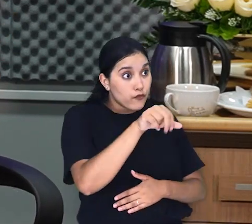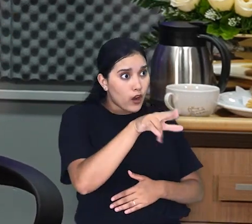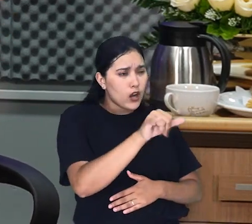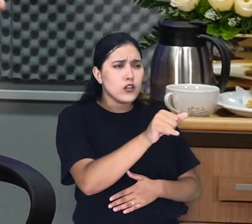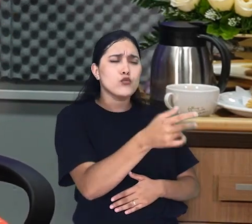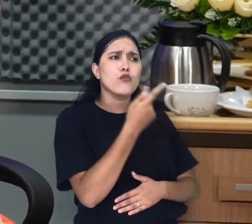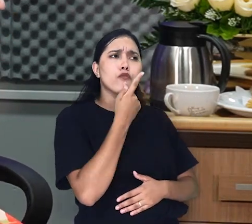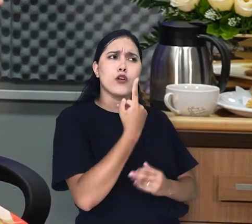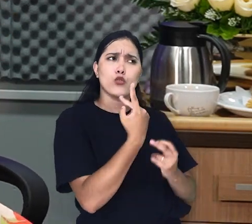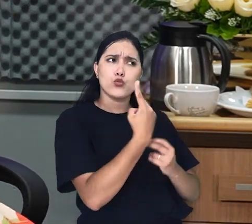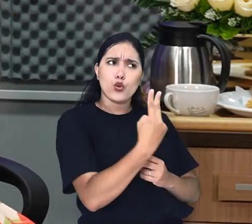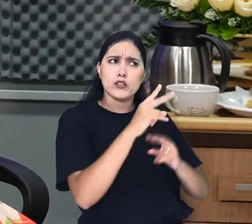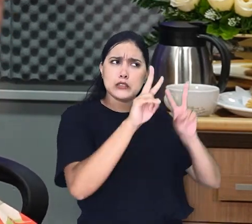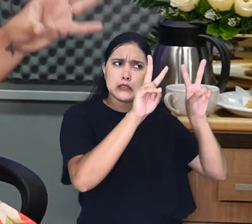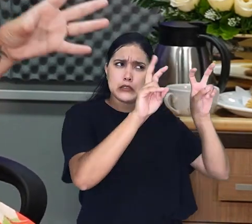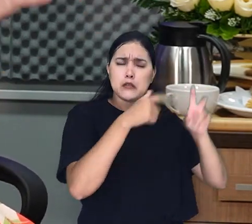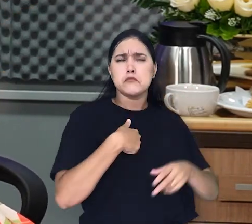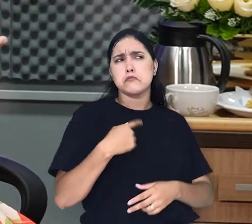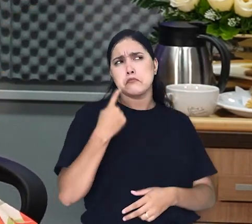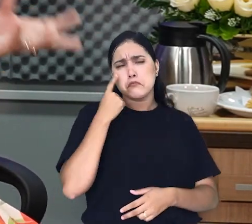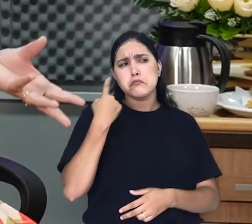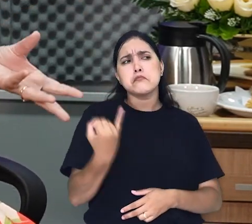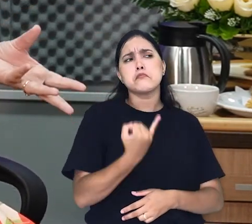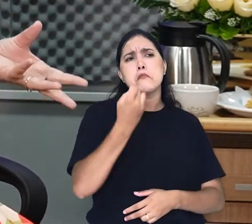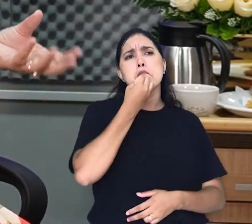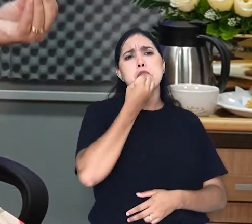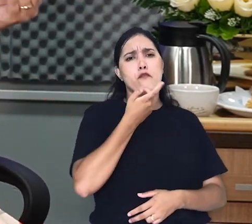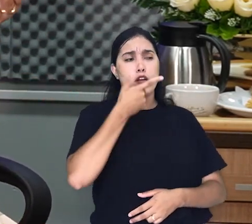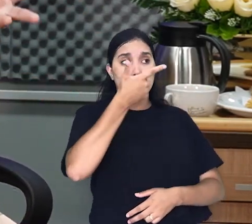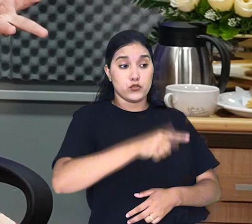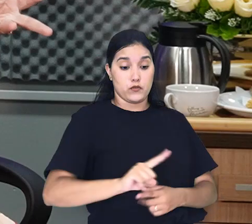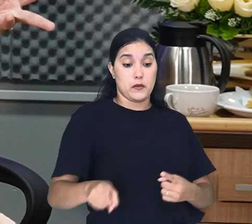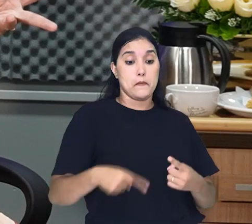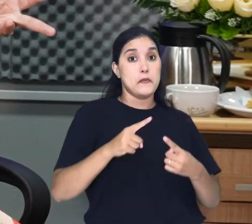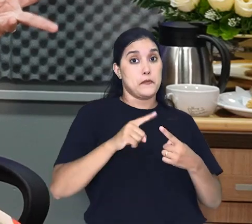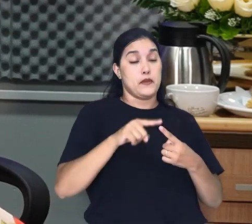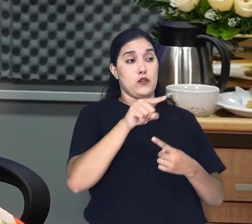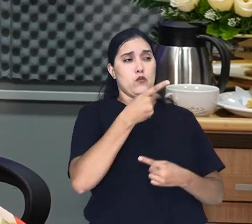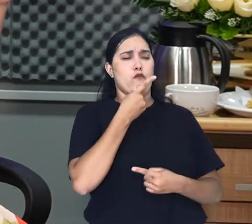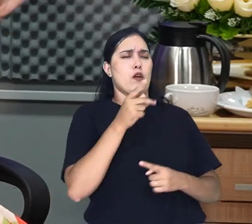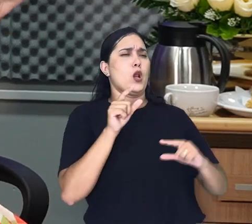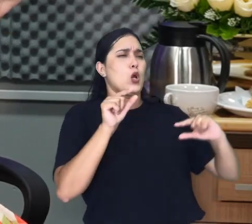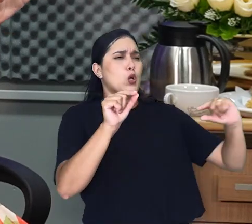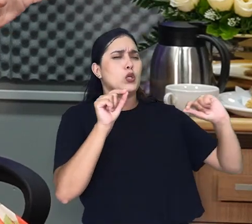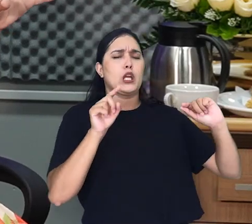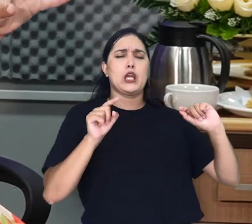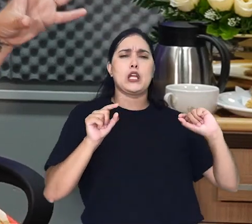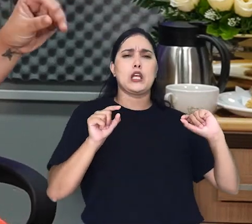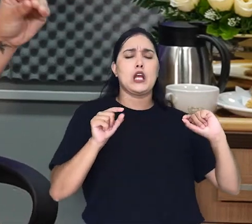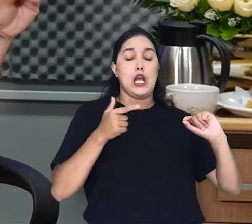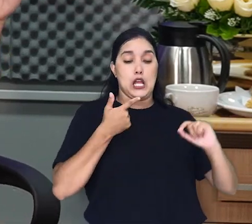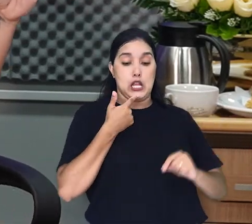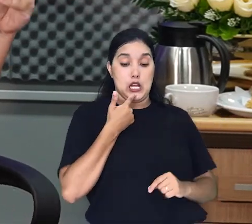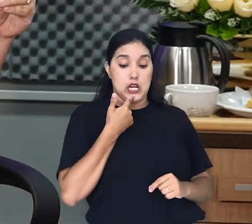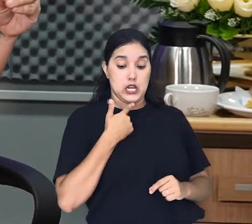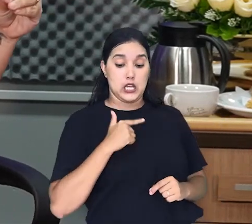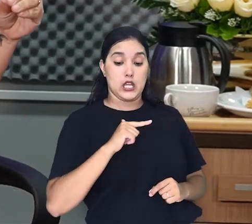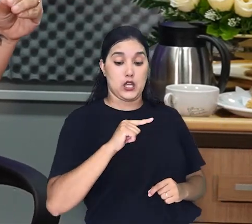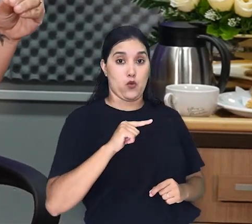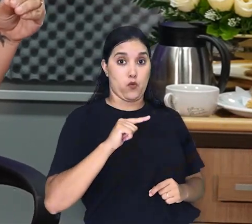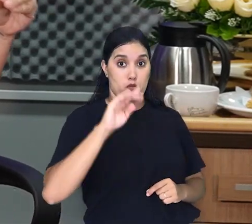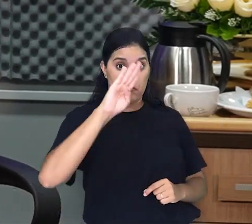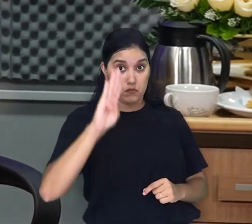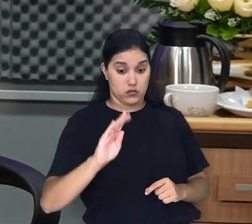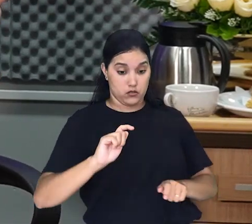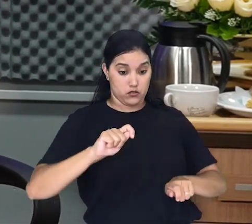minha boca ou se ele olha para minha mão. Então, eu acabo prejudicando, né, a nossa comunicação e ele fica todo confuso. E a mesma coisa com ele,